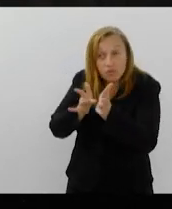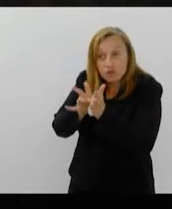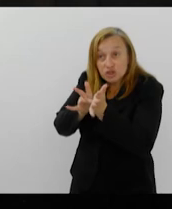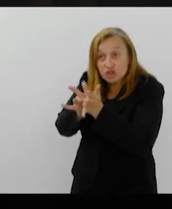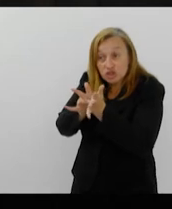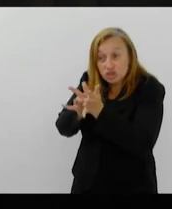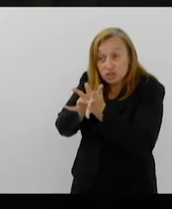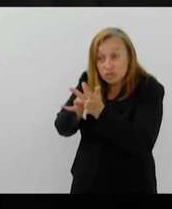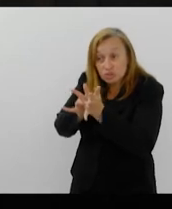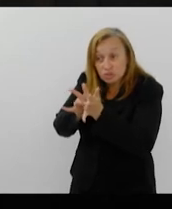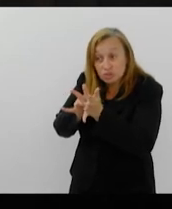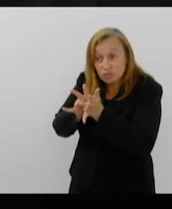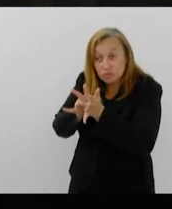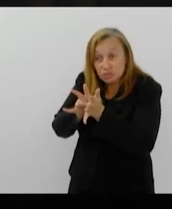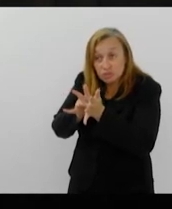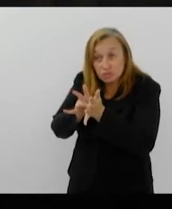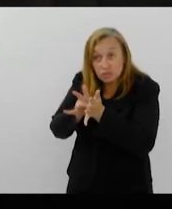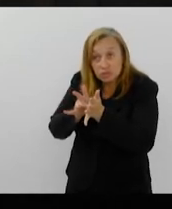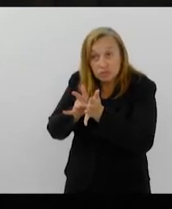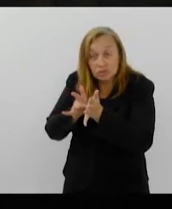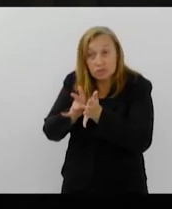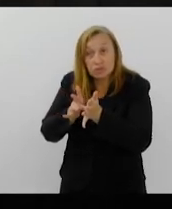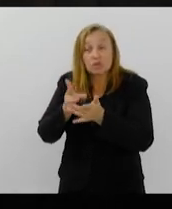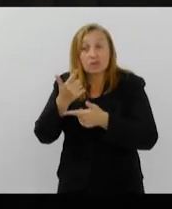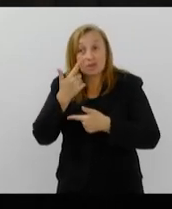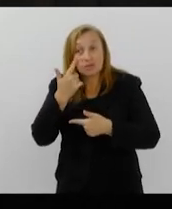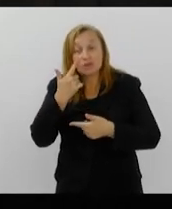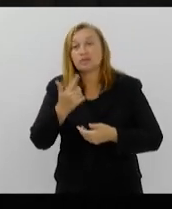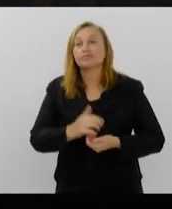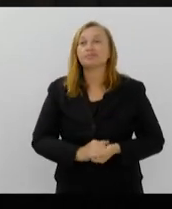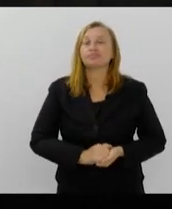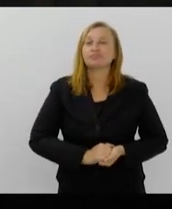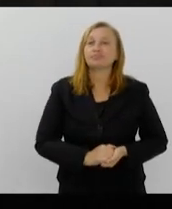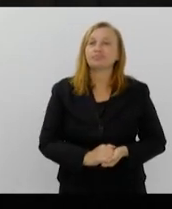população fluminense. Concedo a parte ao deputado